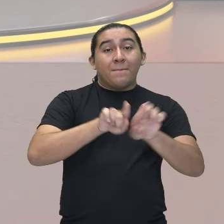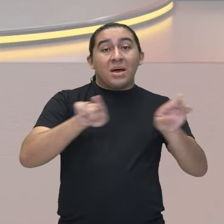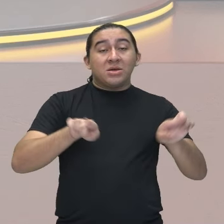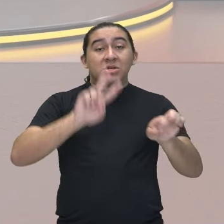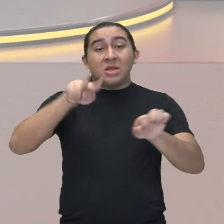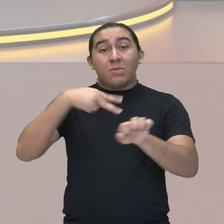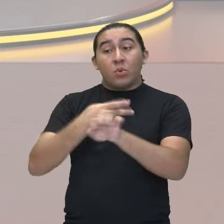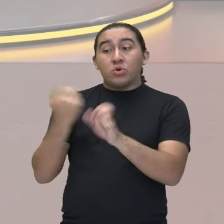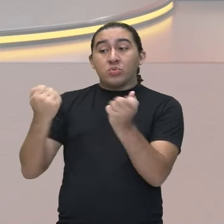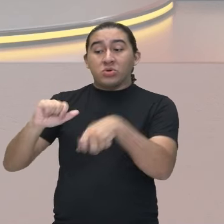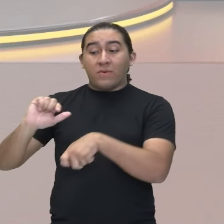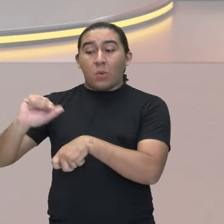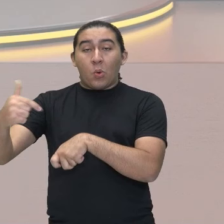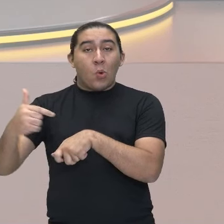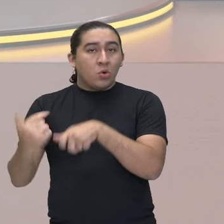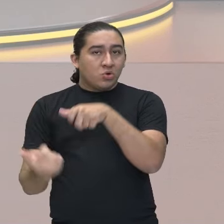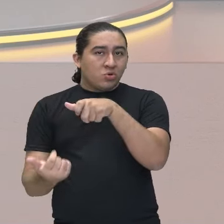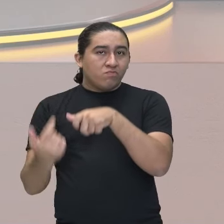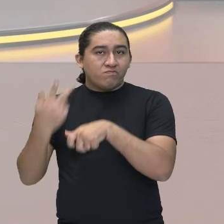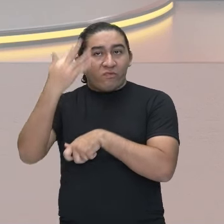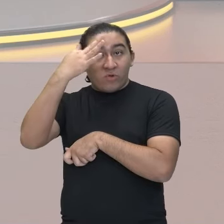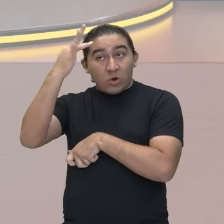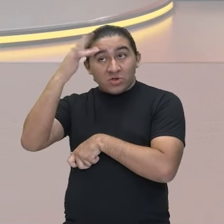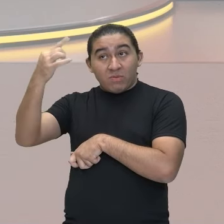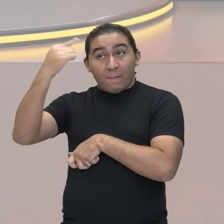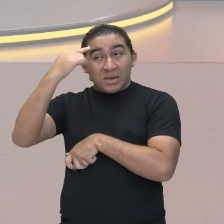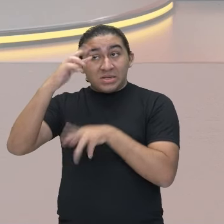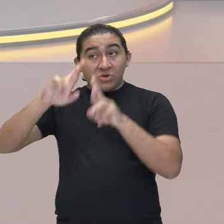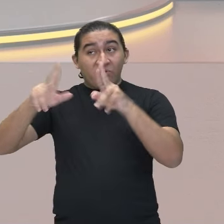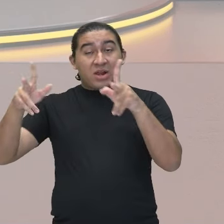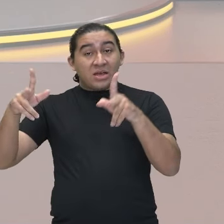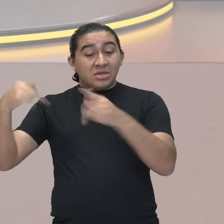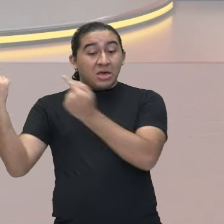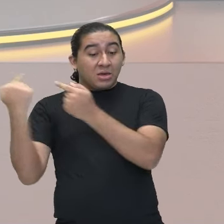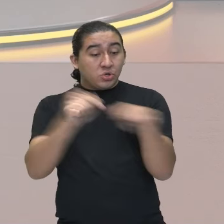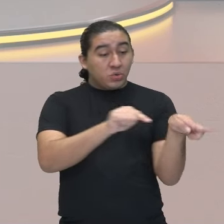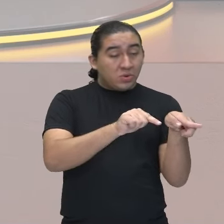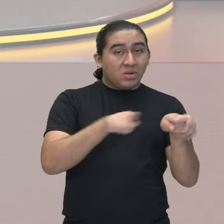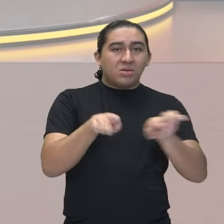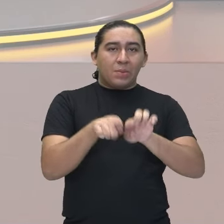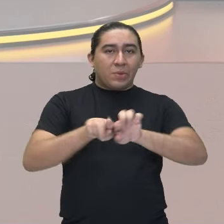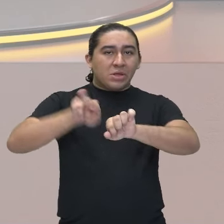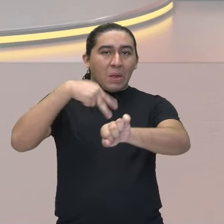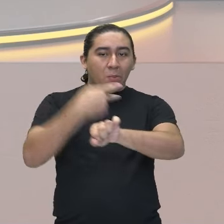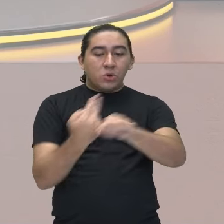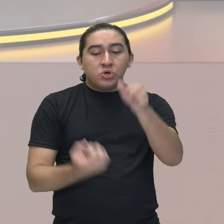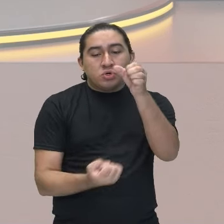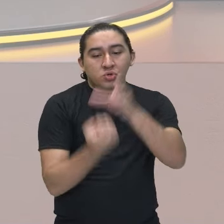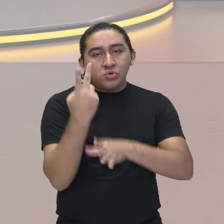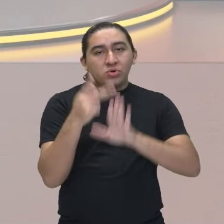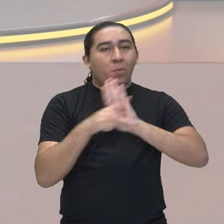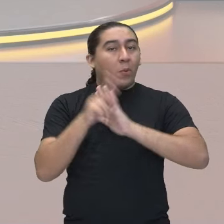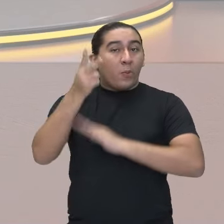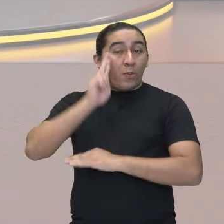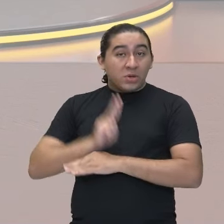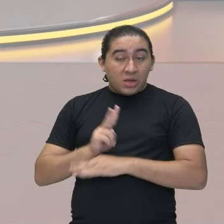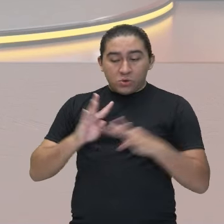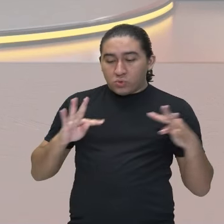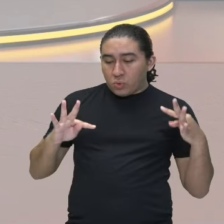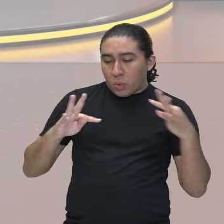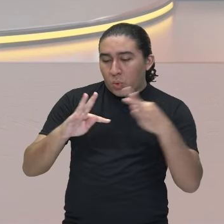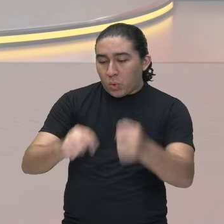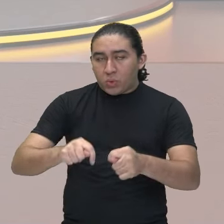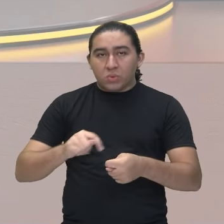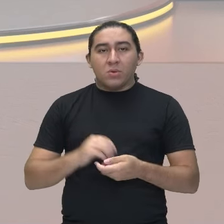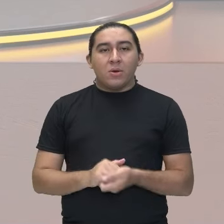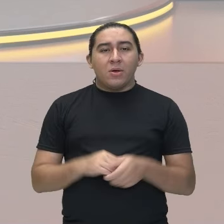ser debatido, ele pode ser questionado, não é? E assim vai surgindo a história da humanidade como um todo, né?